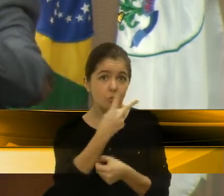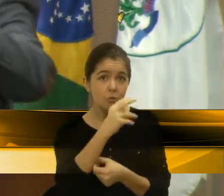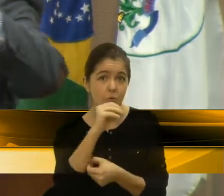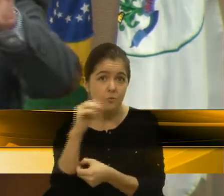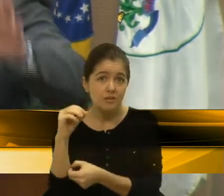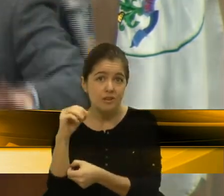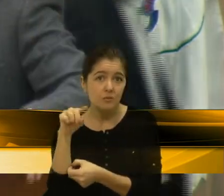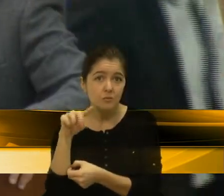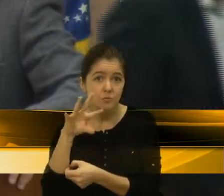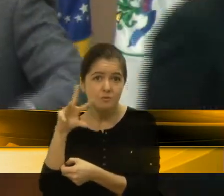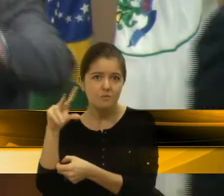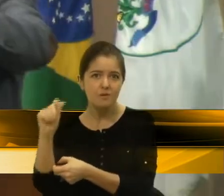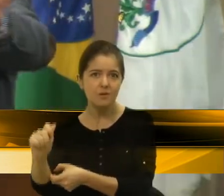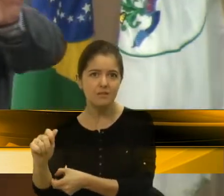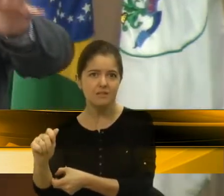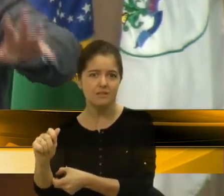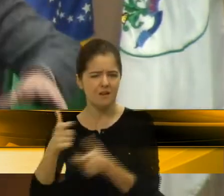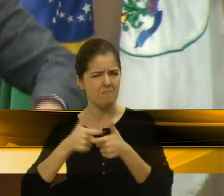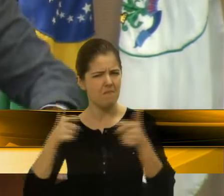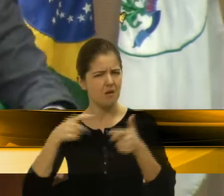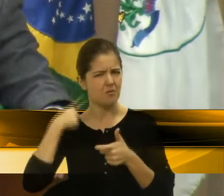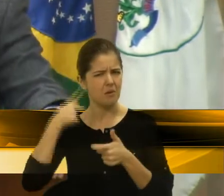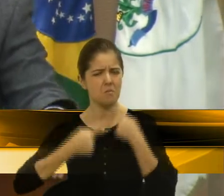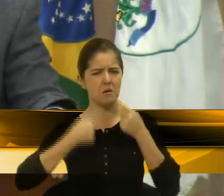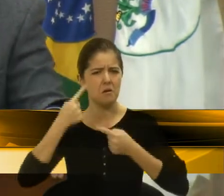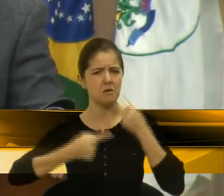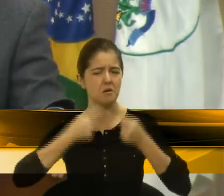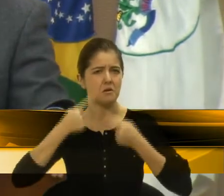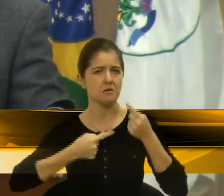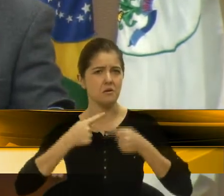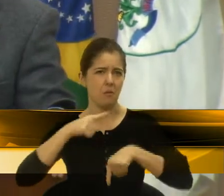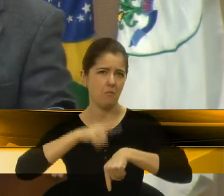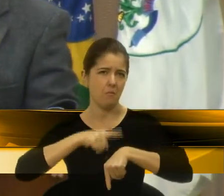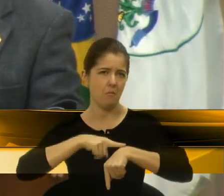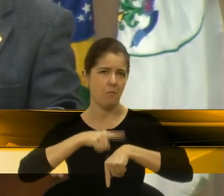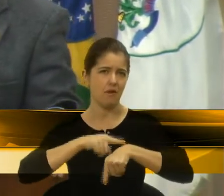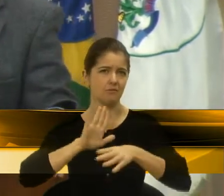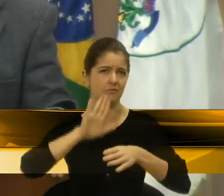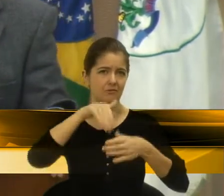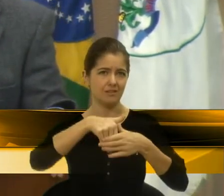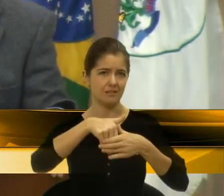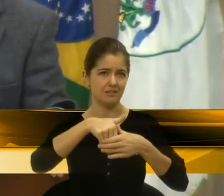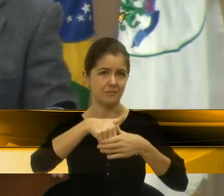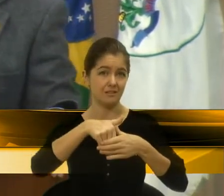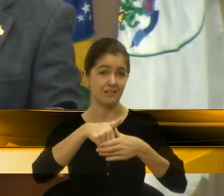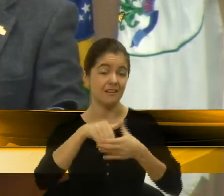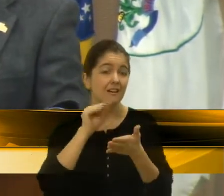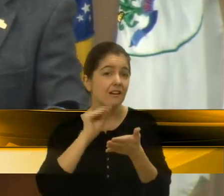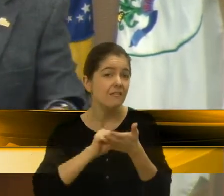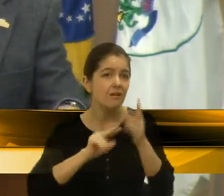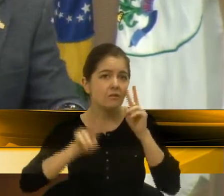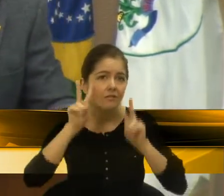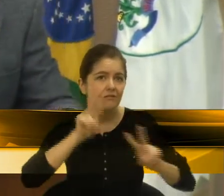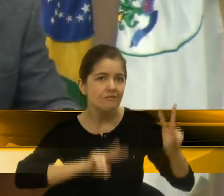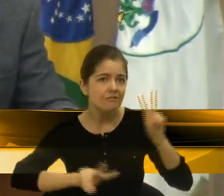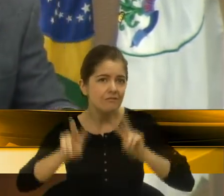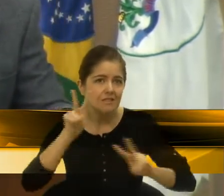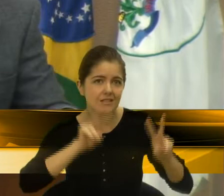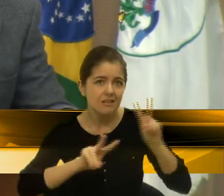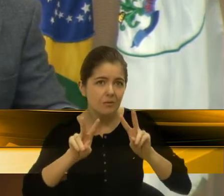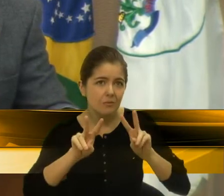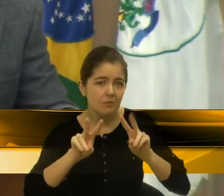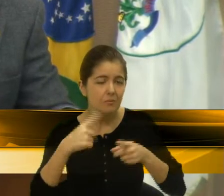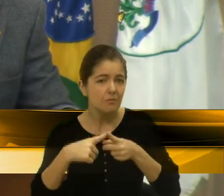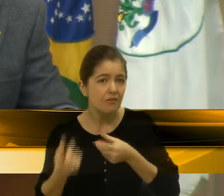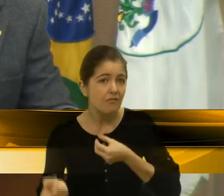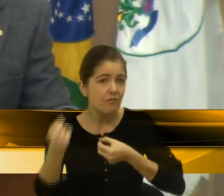alguns políticos, somente na campanha, a falta de visão. 200 milhões. Os